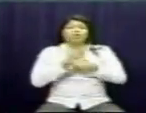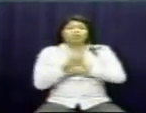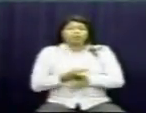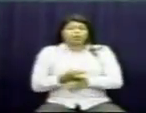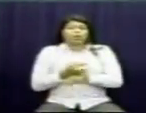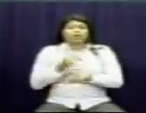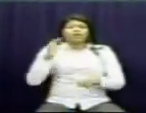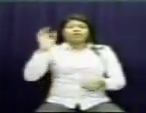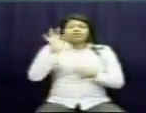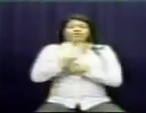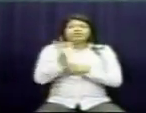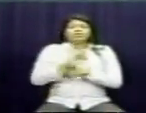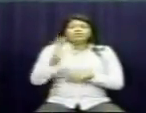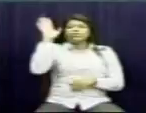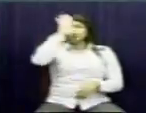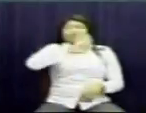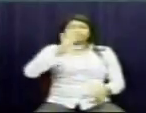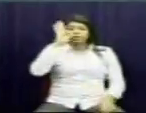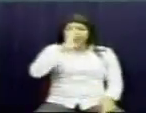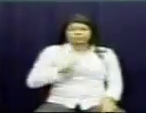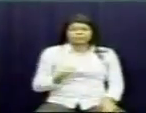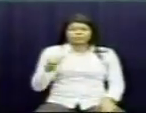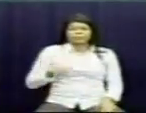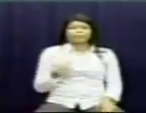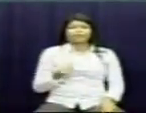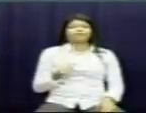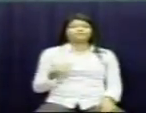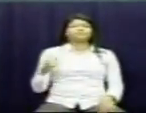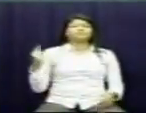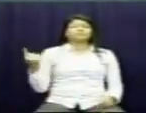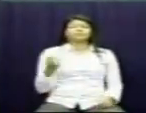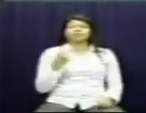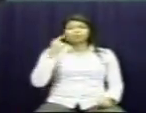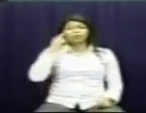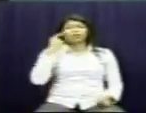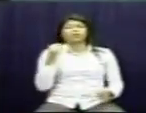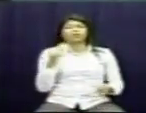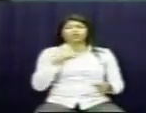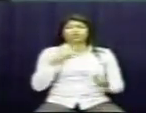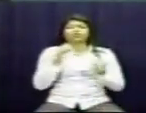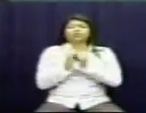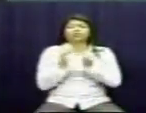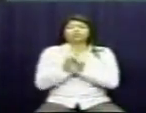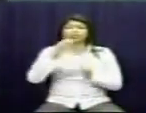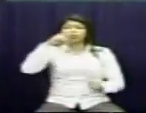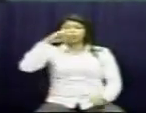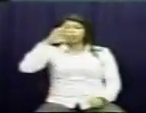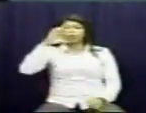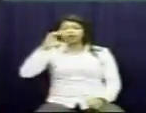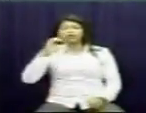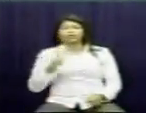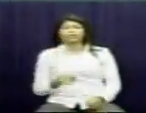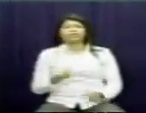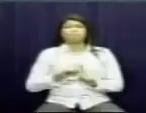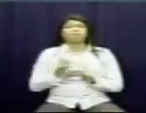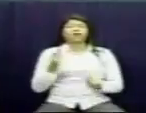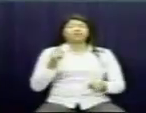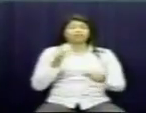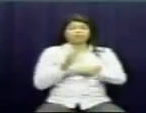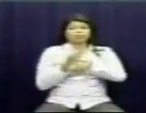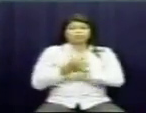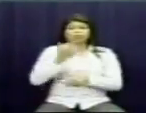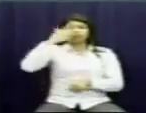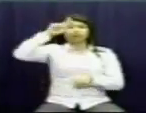fiscalização permanente do Ministério da Educação. E as universidades estrangeiras não estão submetidas a essa